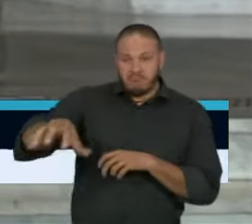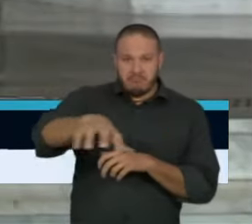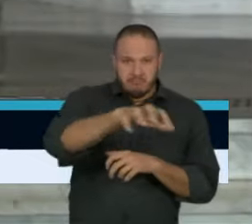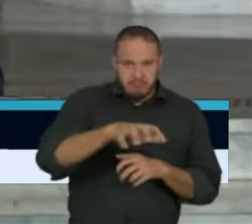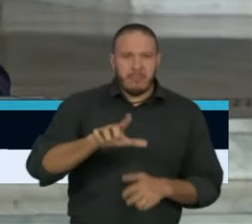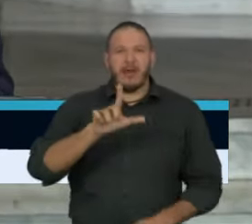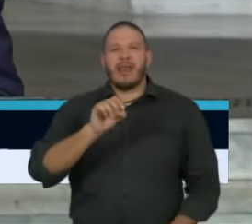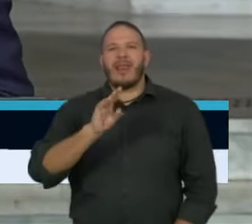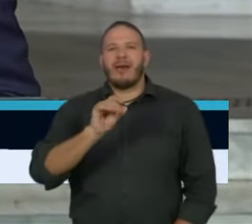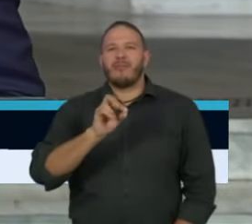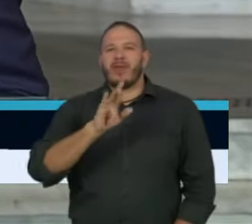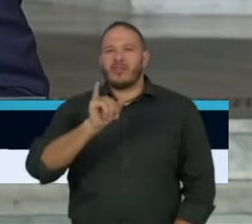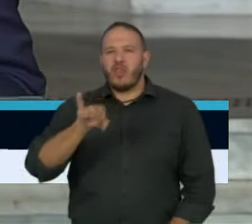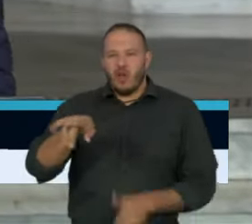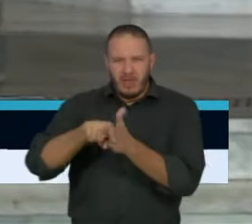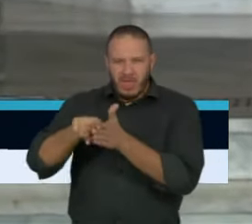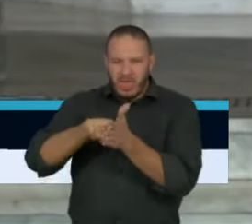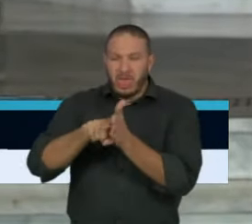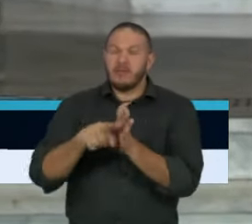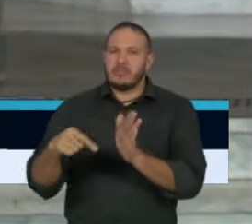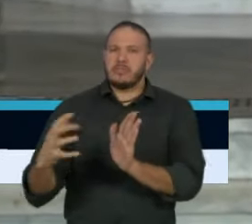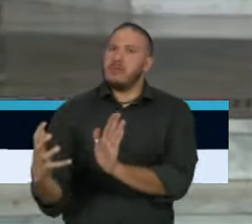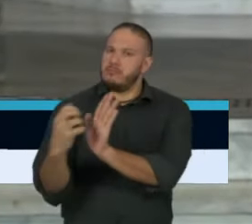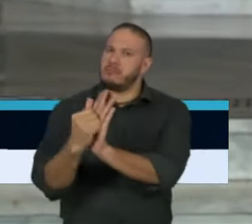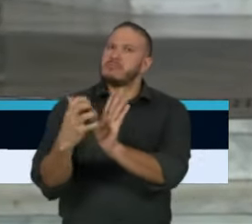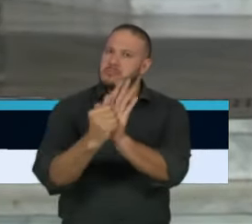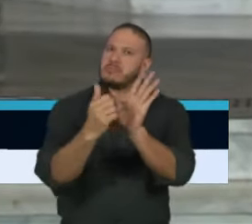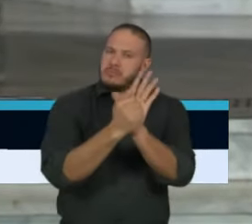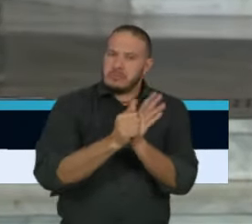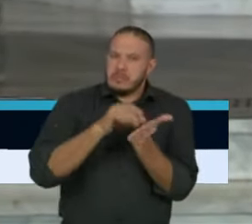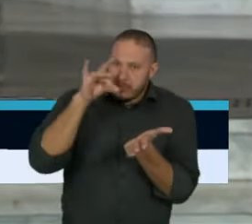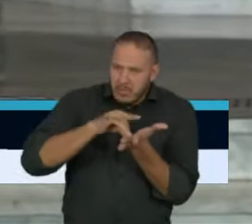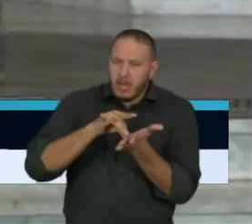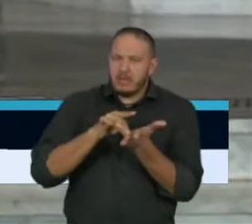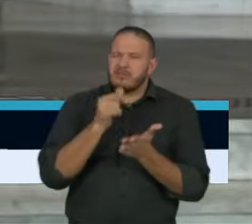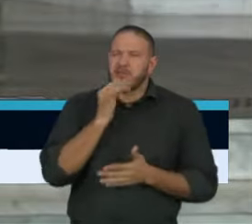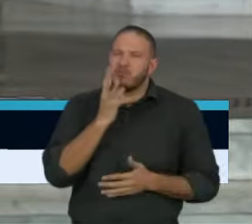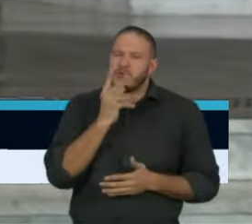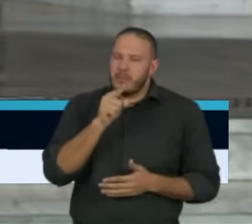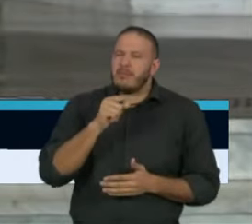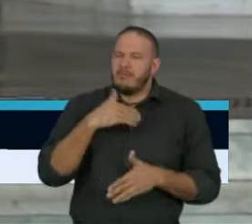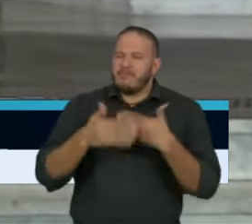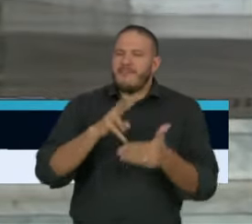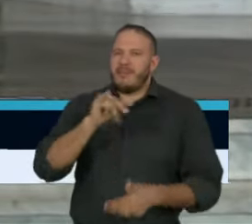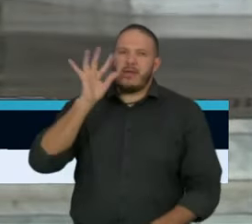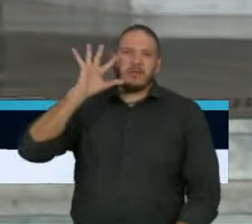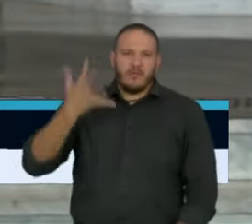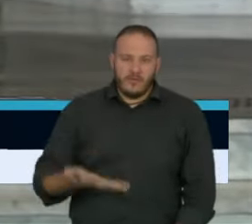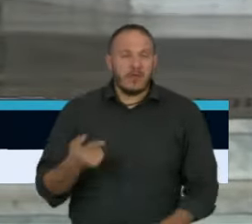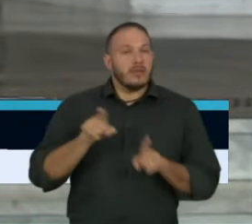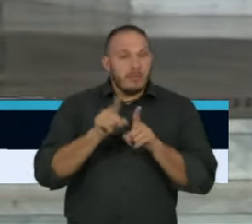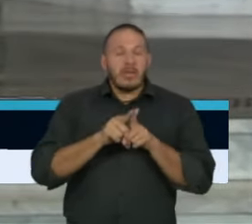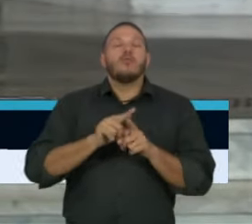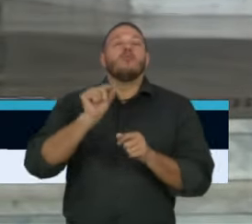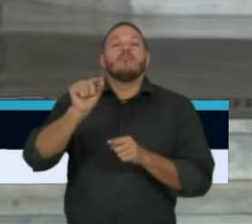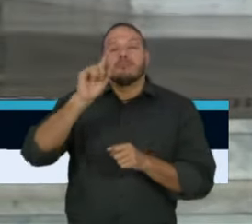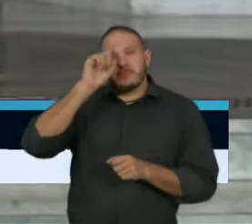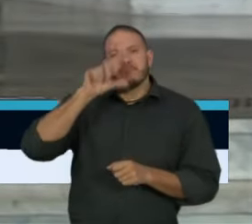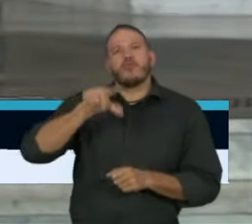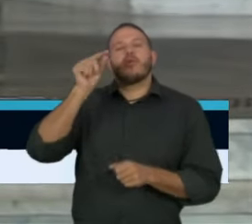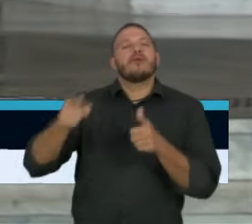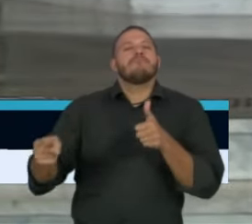certa demora aí nesse credenciamento, mas nós vamos resolver isso e definir em termos de prioridades. Quer dizer,